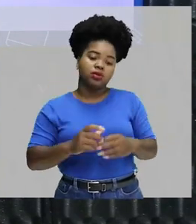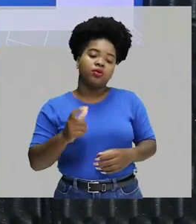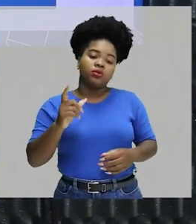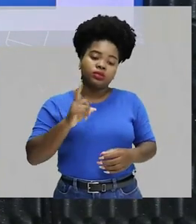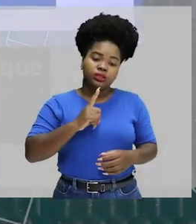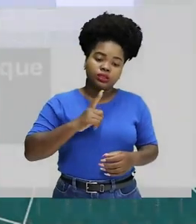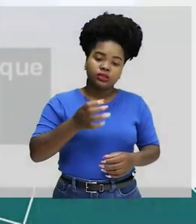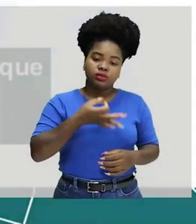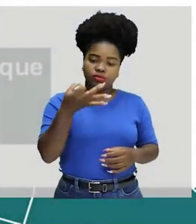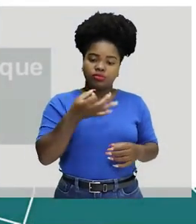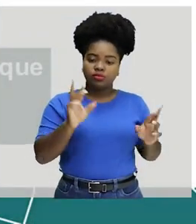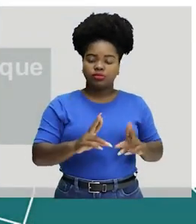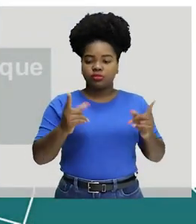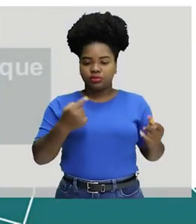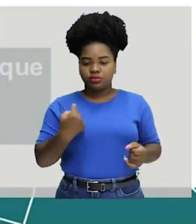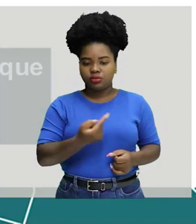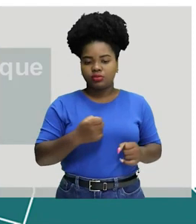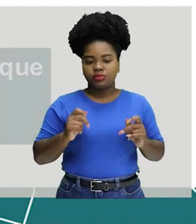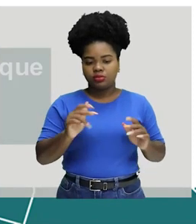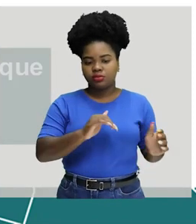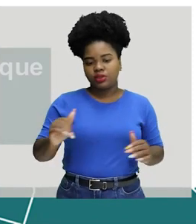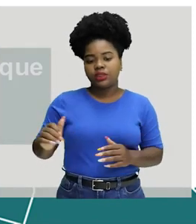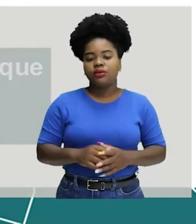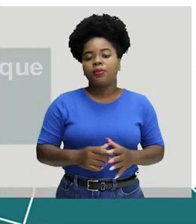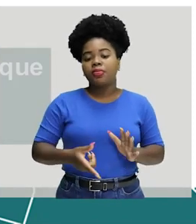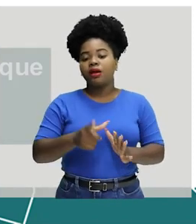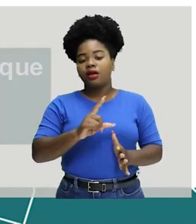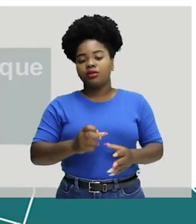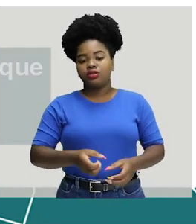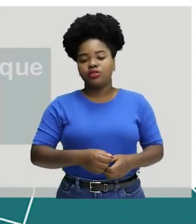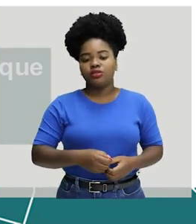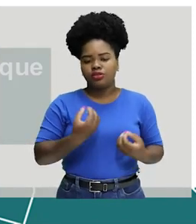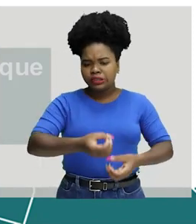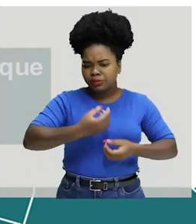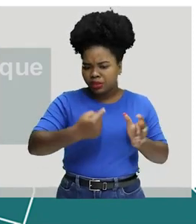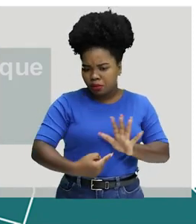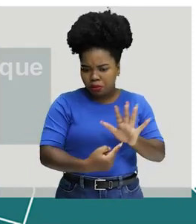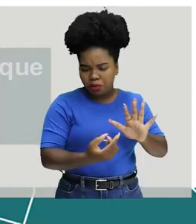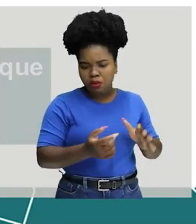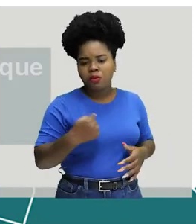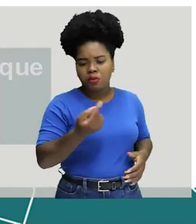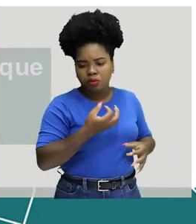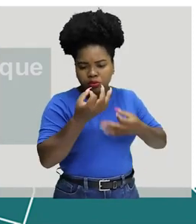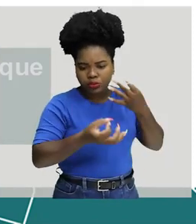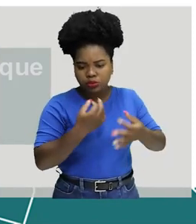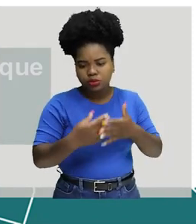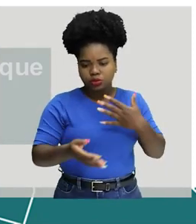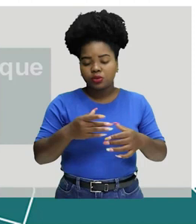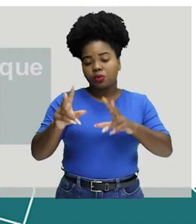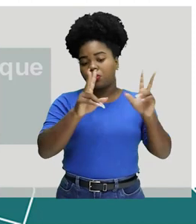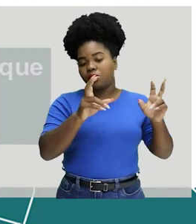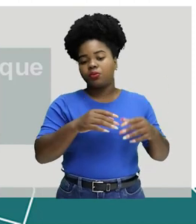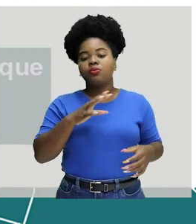diferente da nossa tá bom antes de expressarmos as nossas opiniões sobre qual quer que seja o assunto precisamos ter